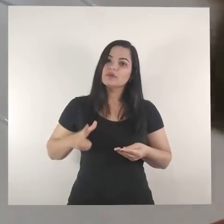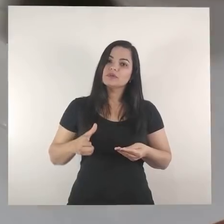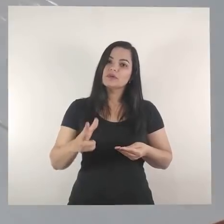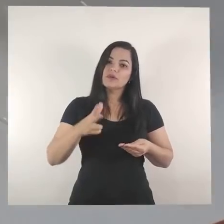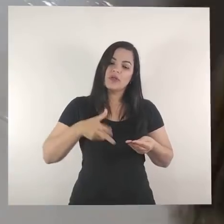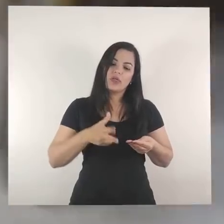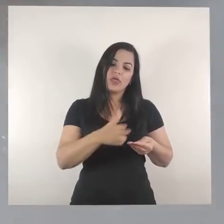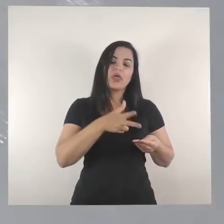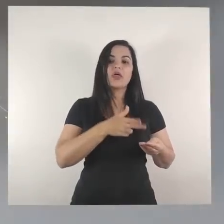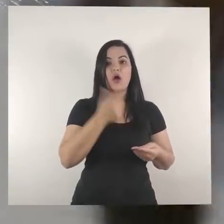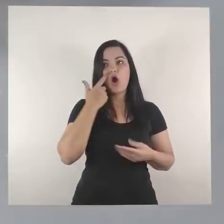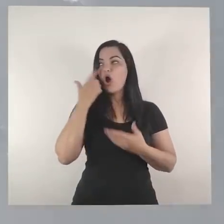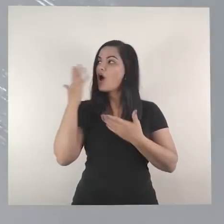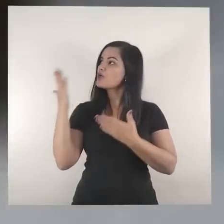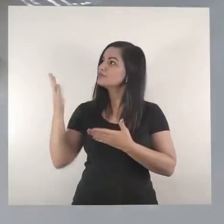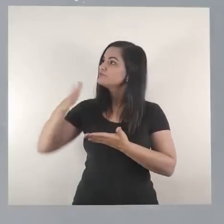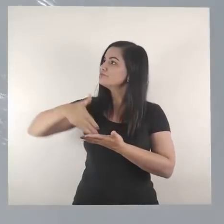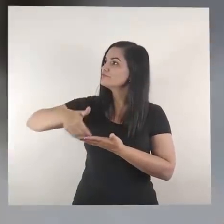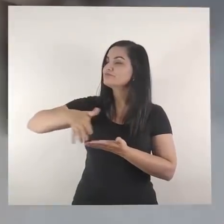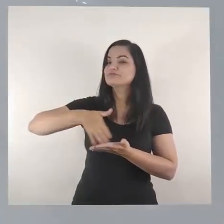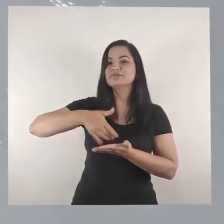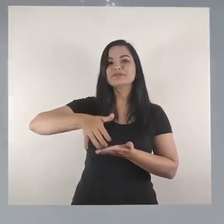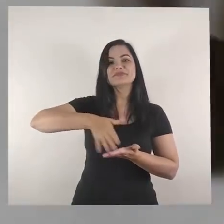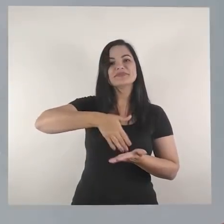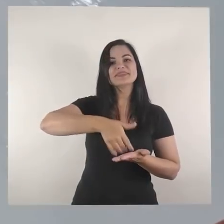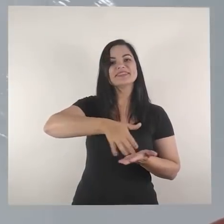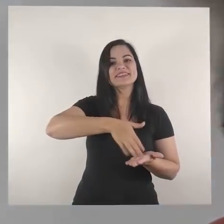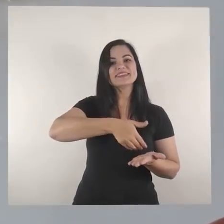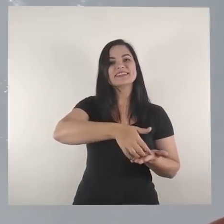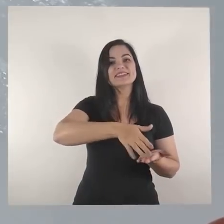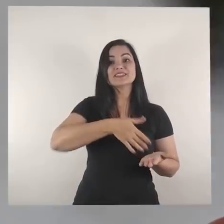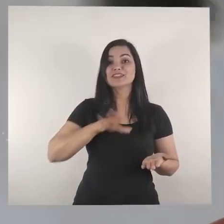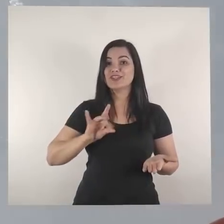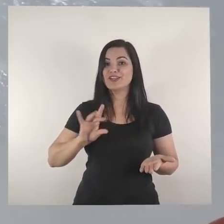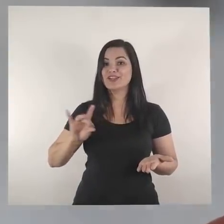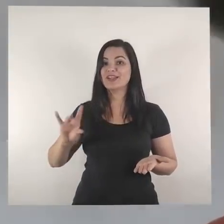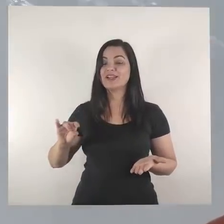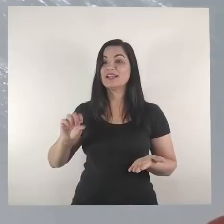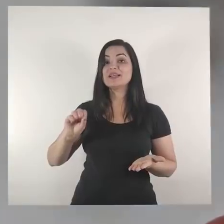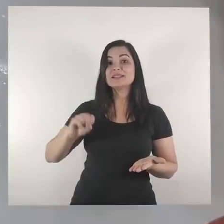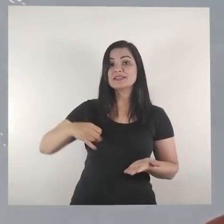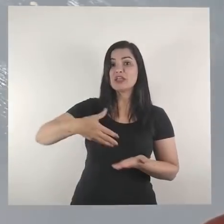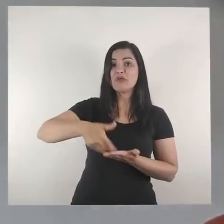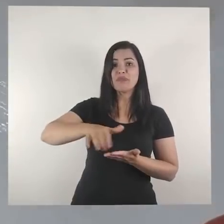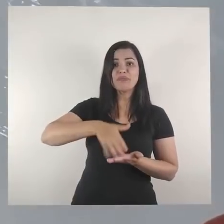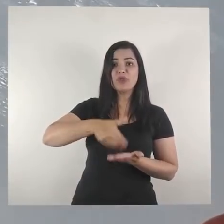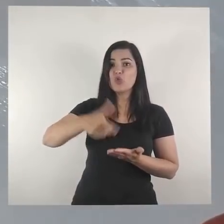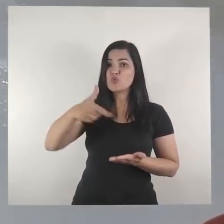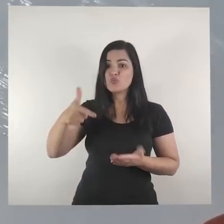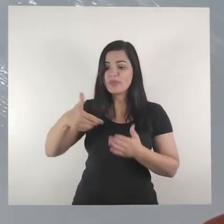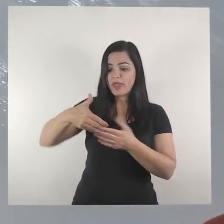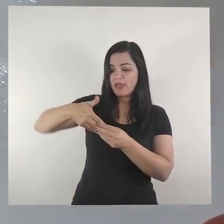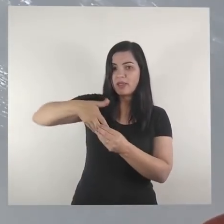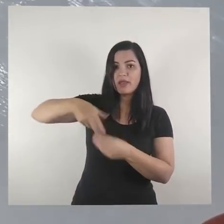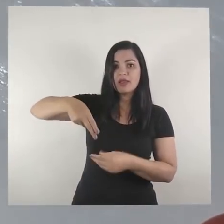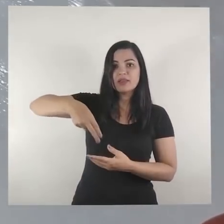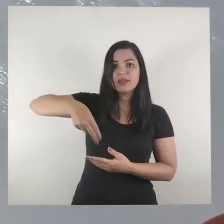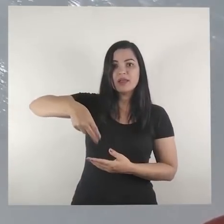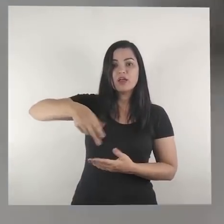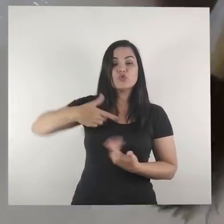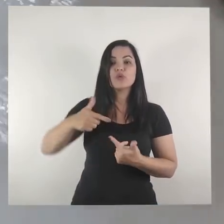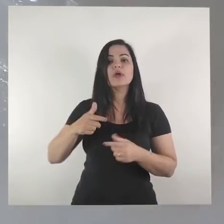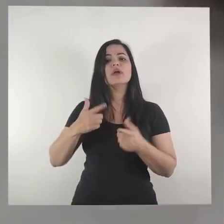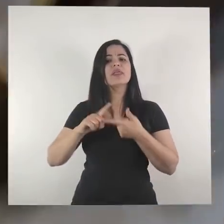um pouquinho de cola e vou espalhando com o pincel. Se não tiver o pincel, não tem problema, você pode espalhar com o